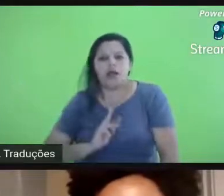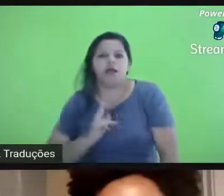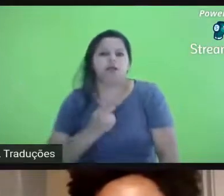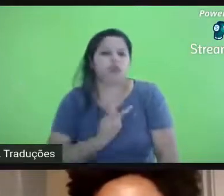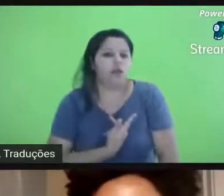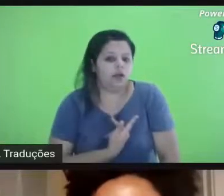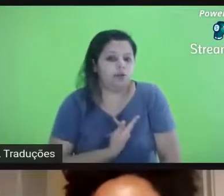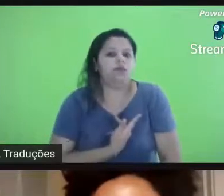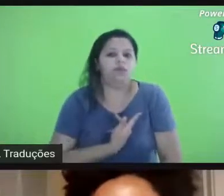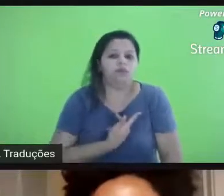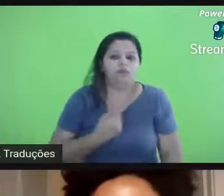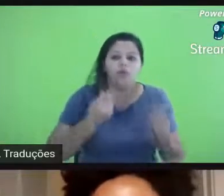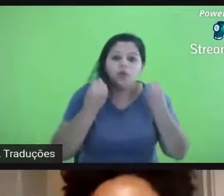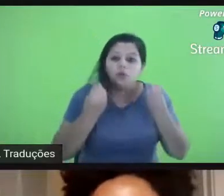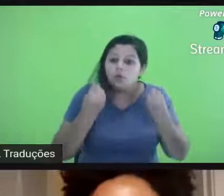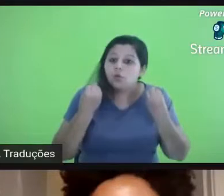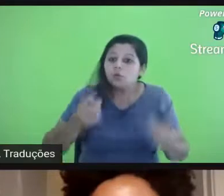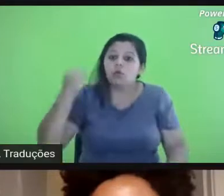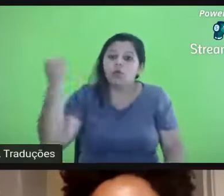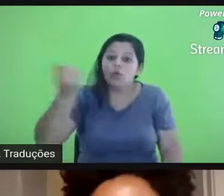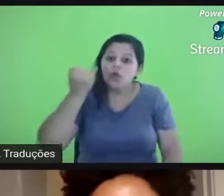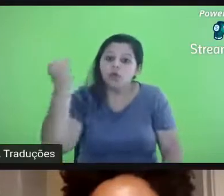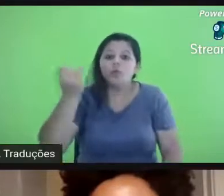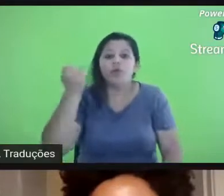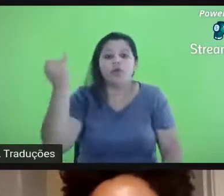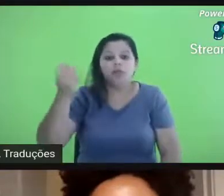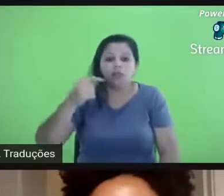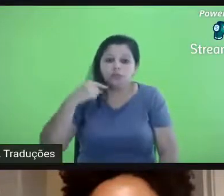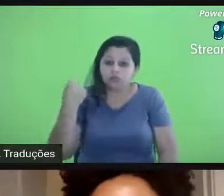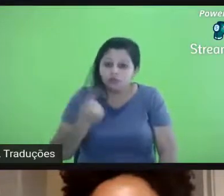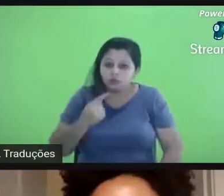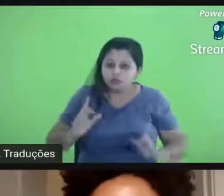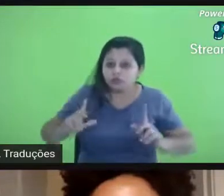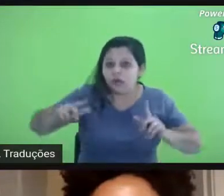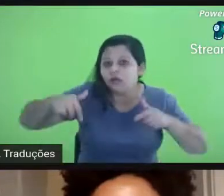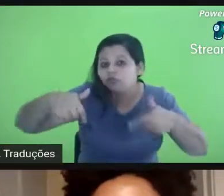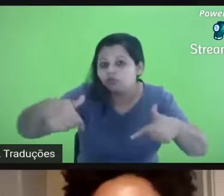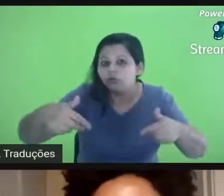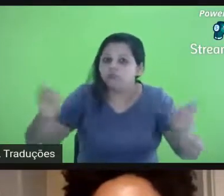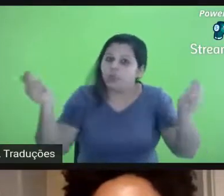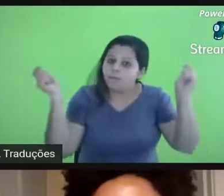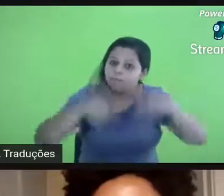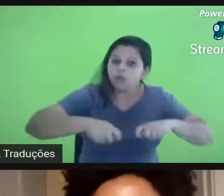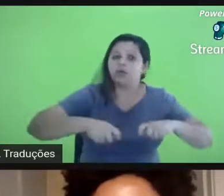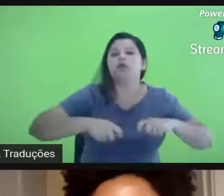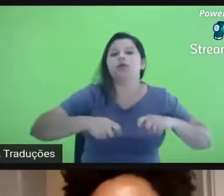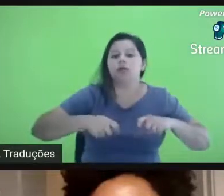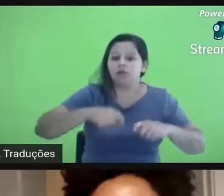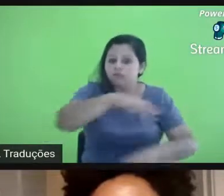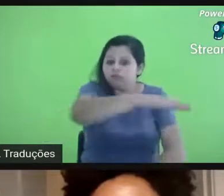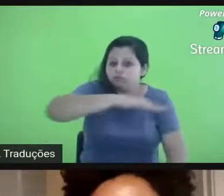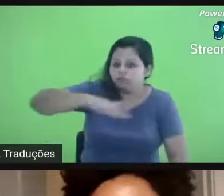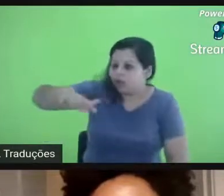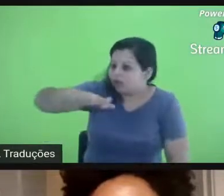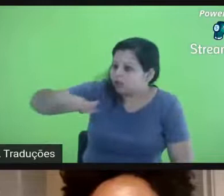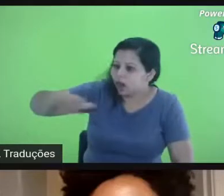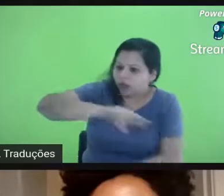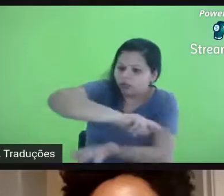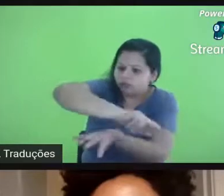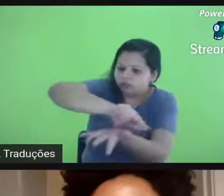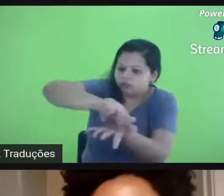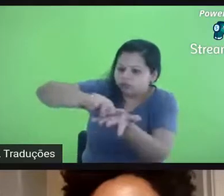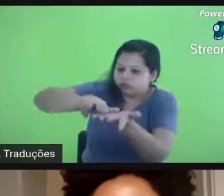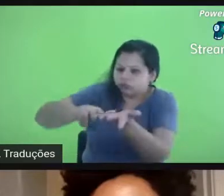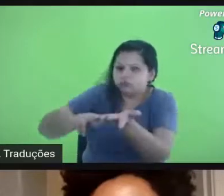gente partir dessas potências, né? Dessas potências que estão nas mais diversas áreas, né? Nas mais